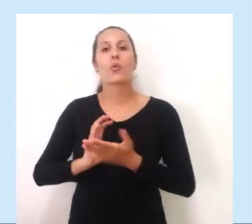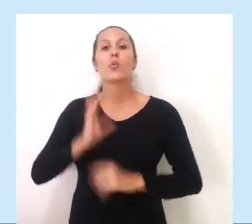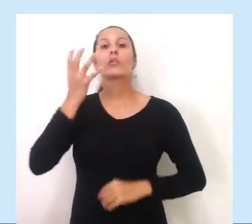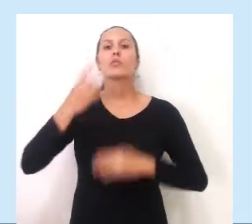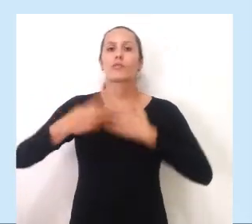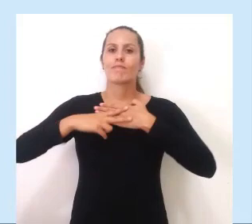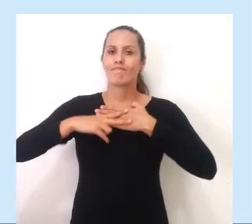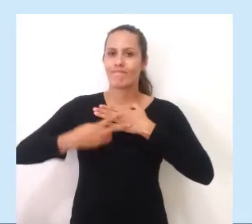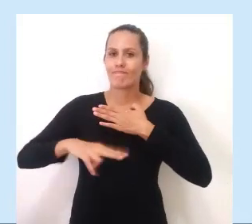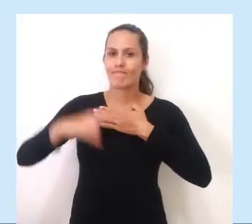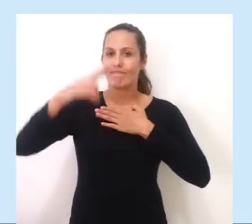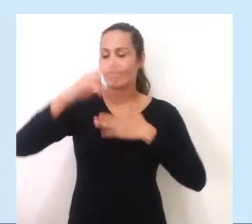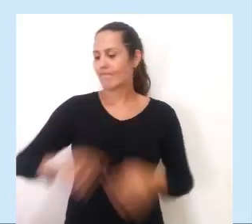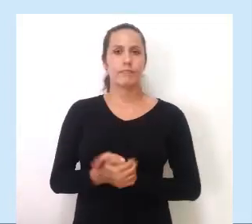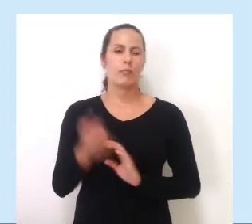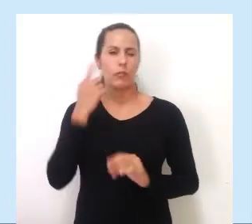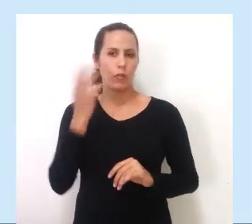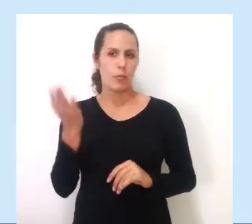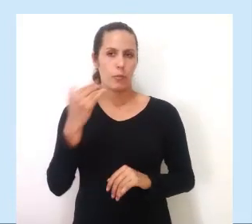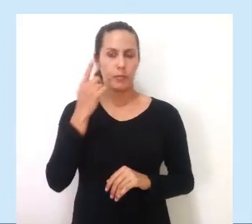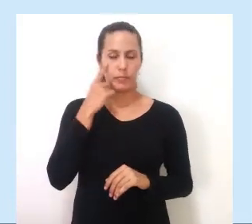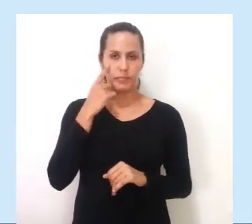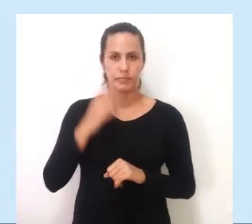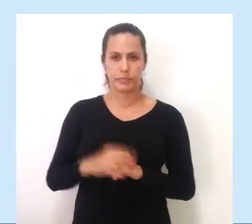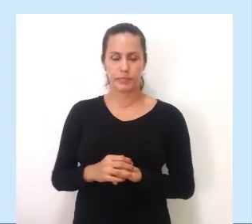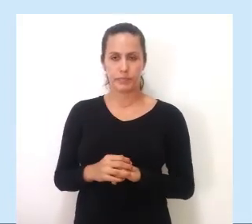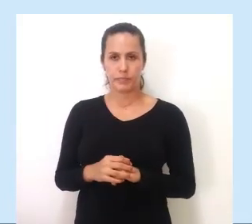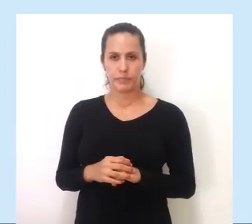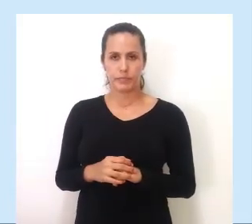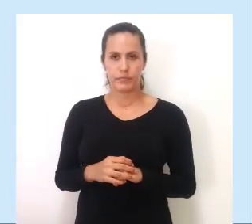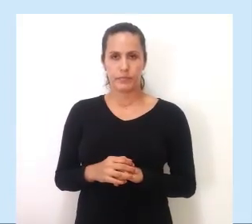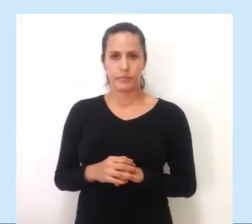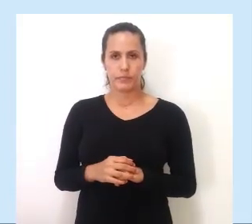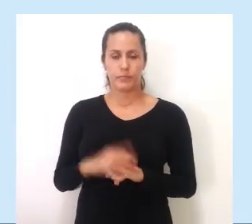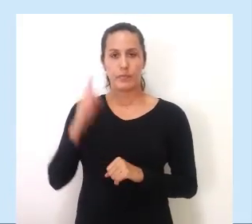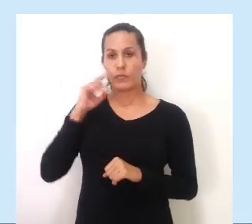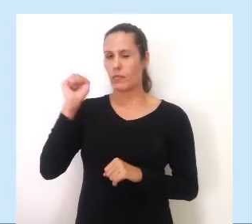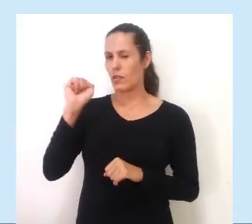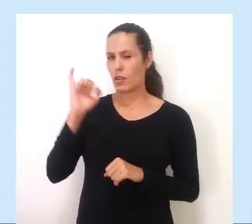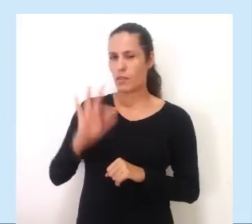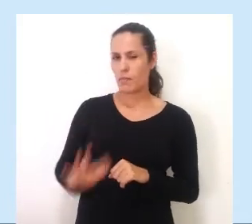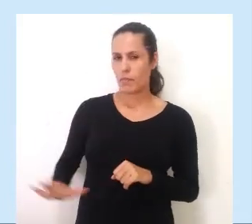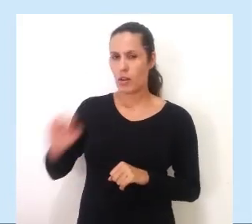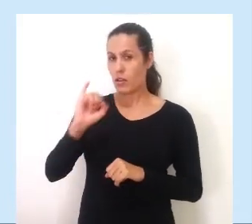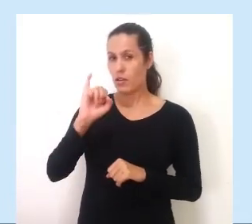corpo, ele vai ter efeitos colaterais. Vamos lá.